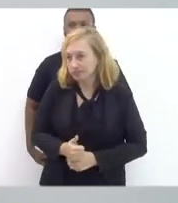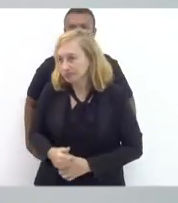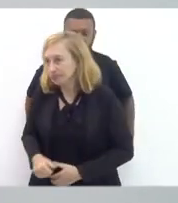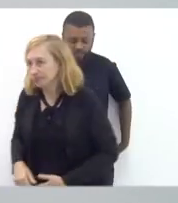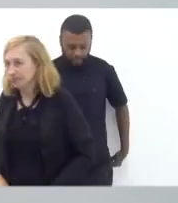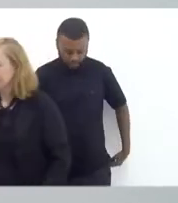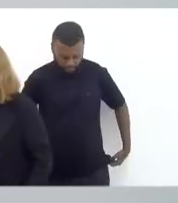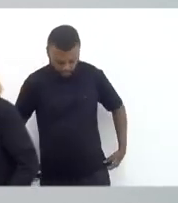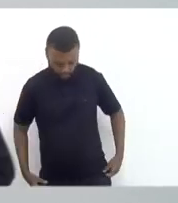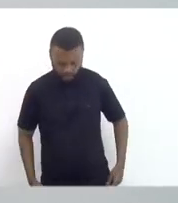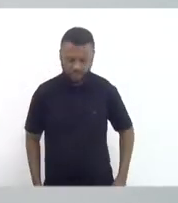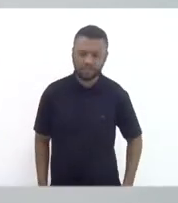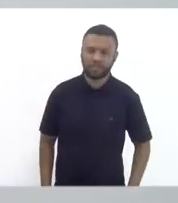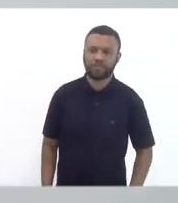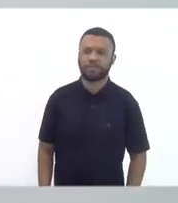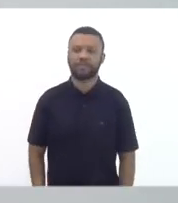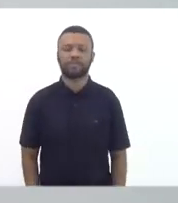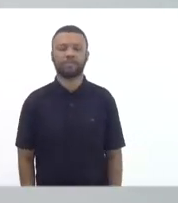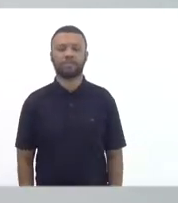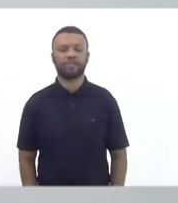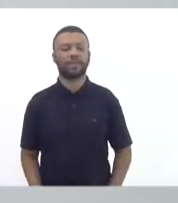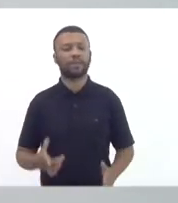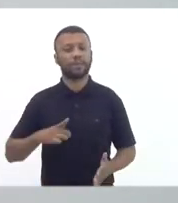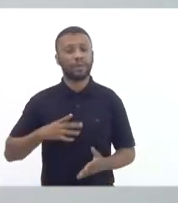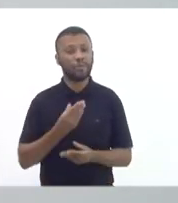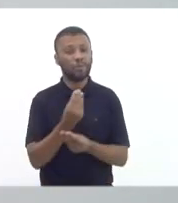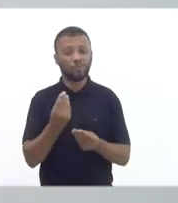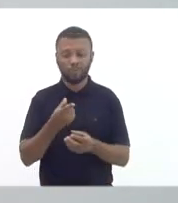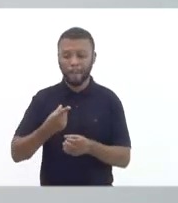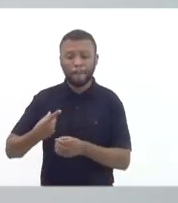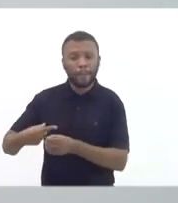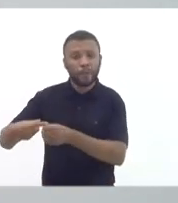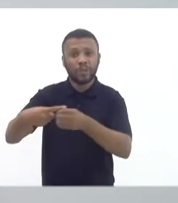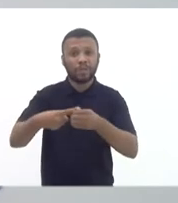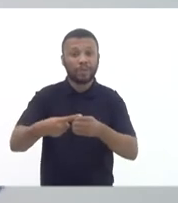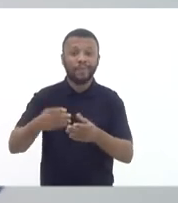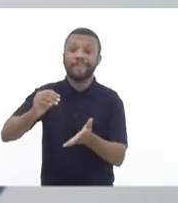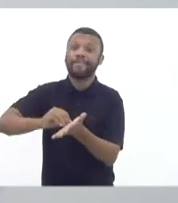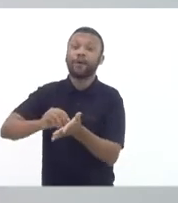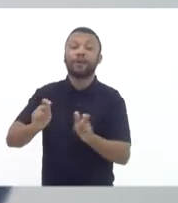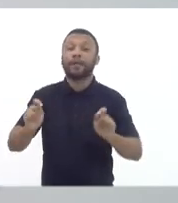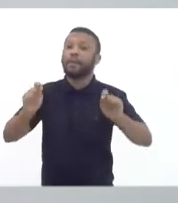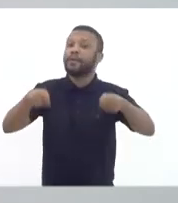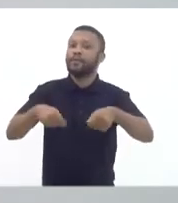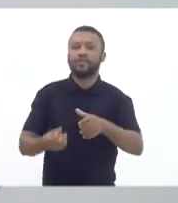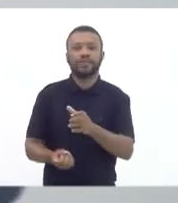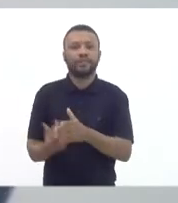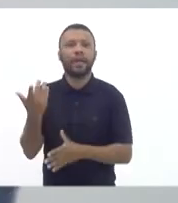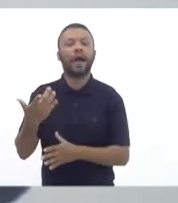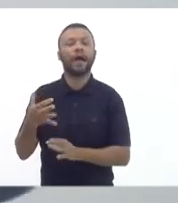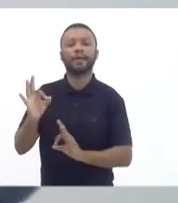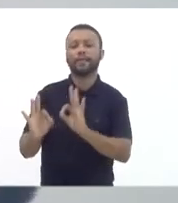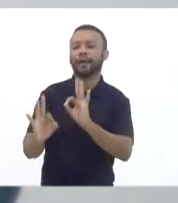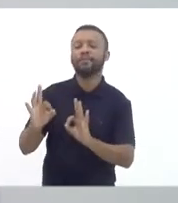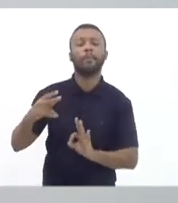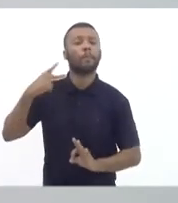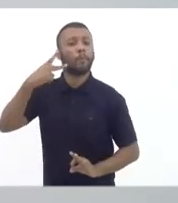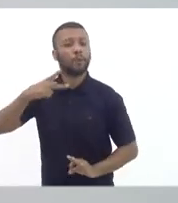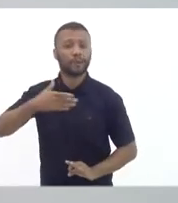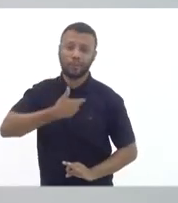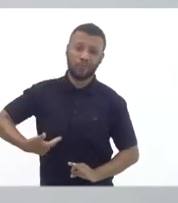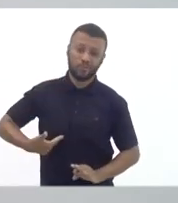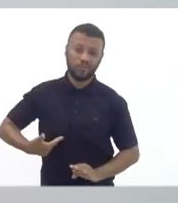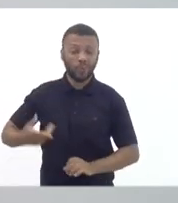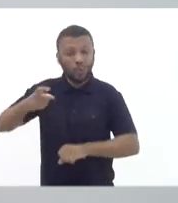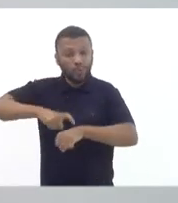município. Então, tem muito município que ainda não tem capacidade de fazer essa política pública. Então, só queria dizer, quando a gente for falar em projeto de lei,